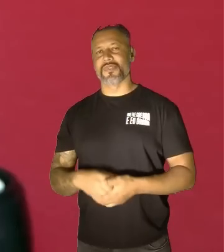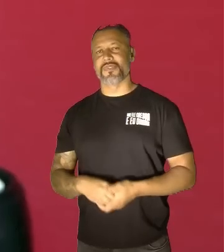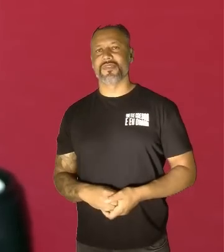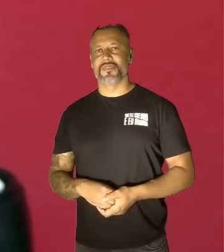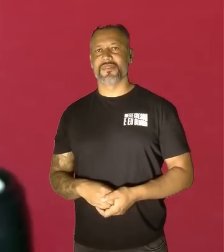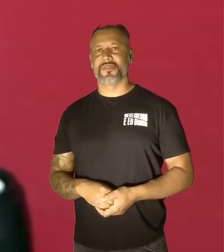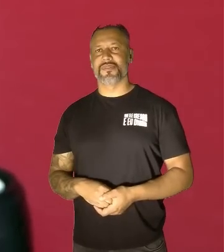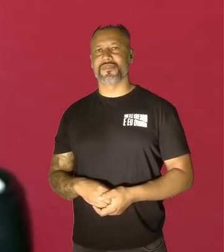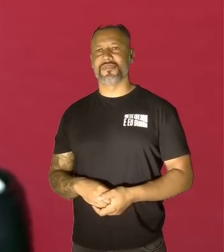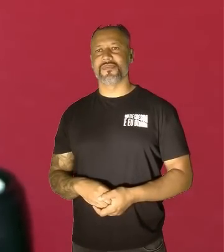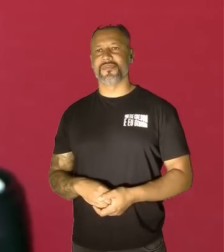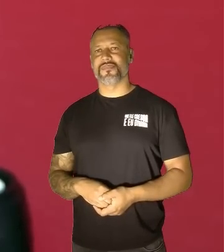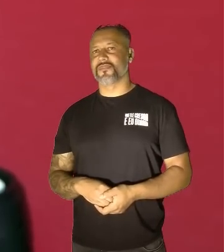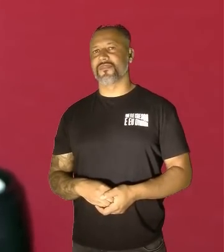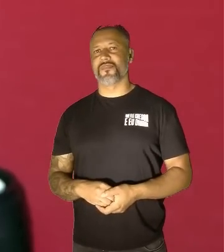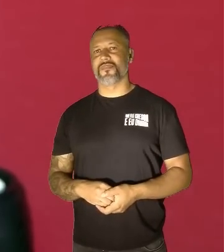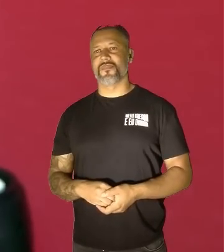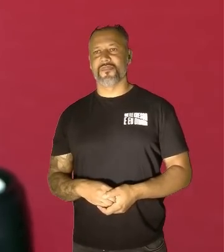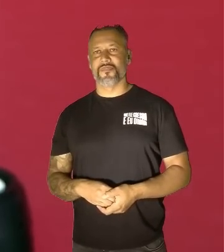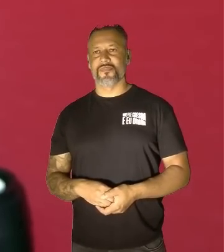Gente saudável cresce.